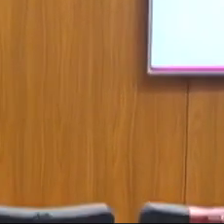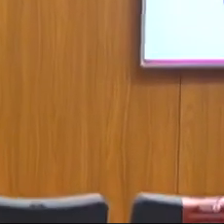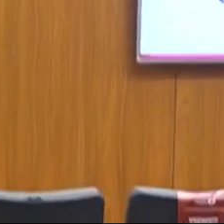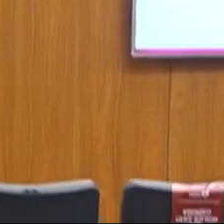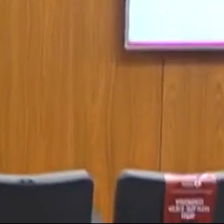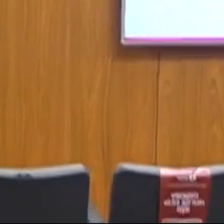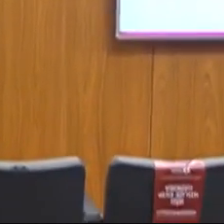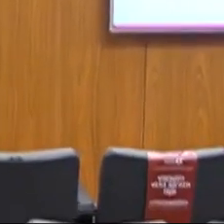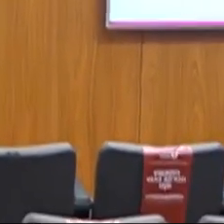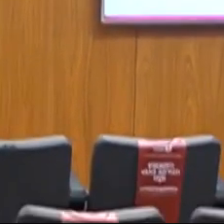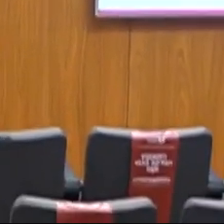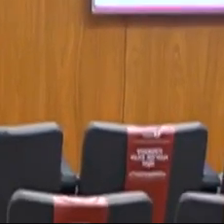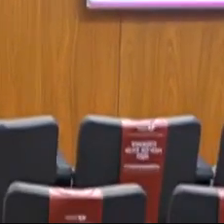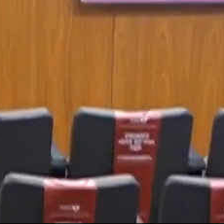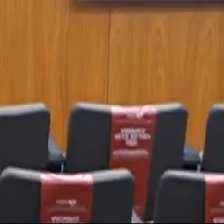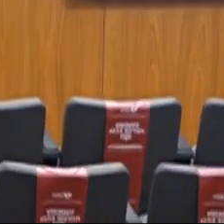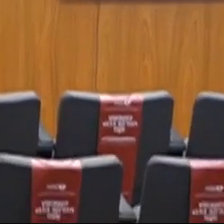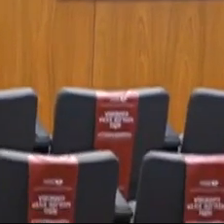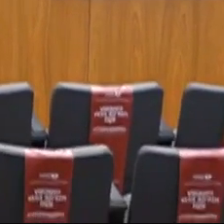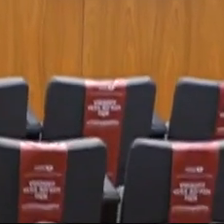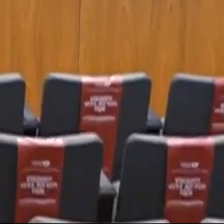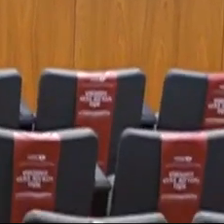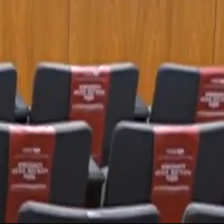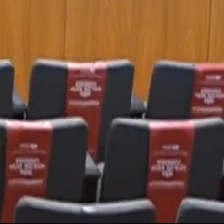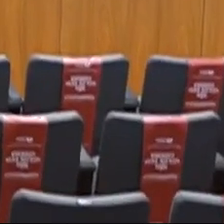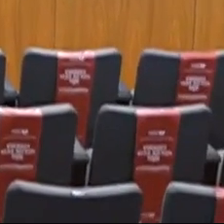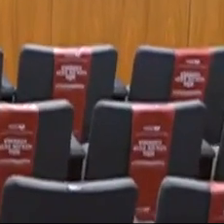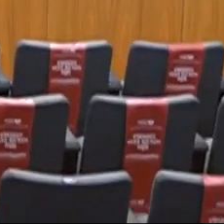E aí E